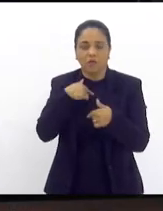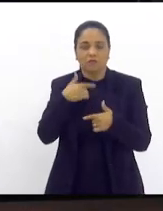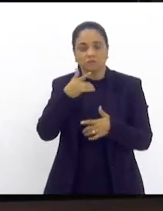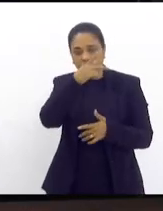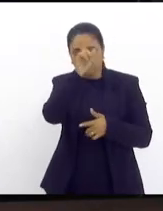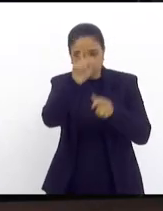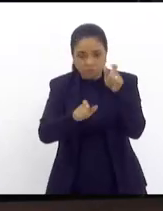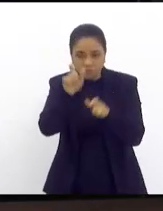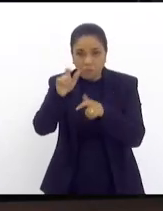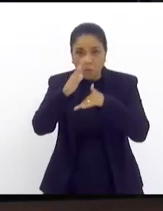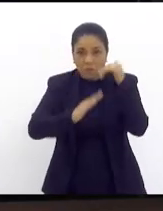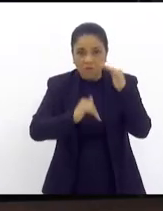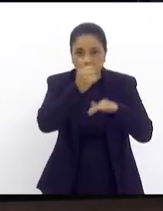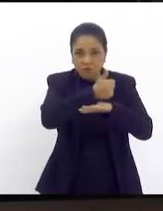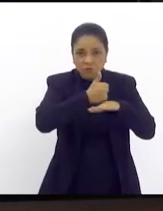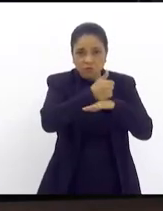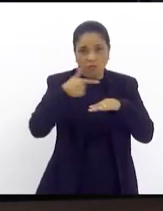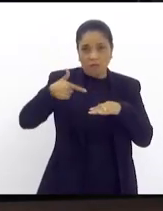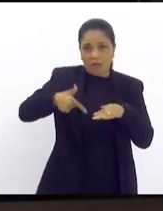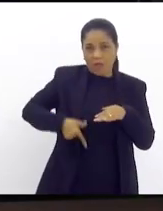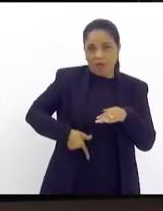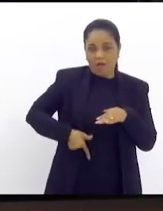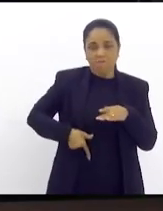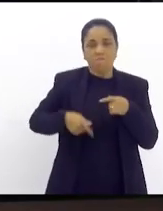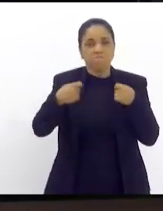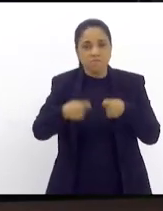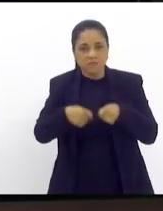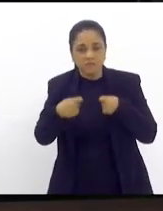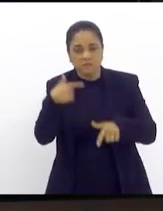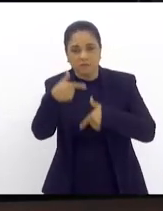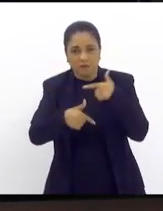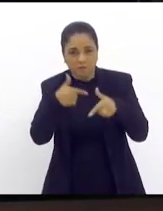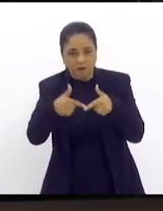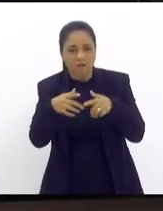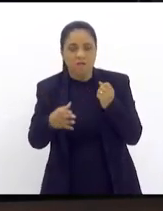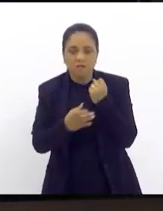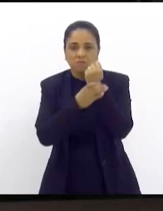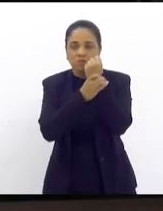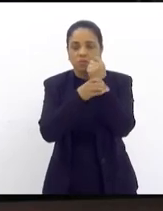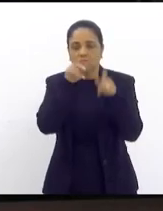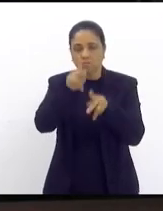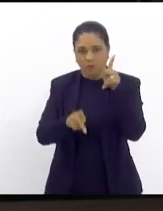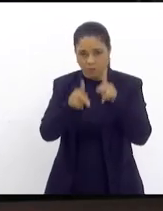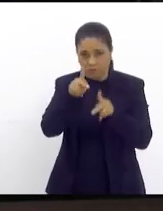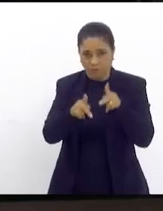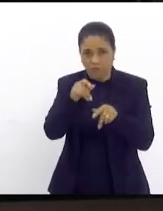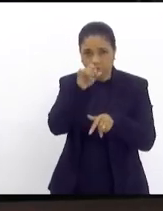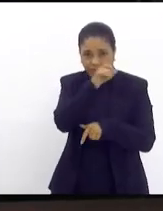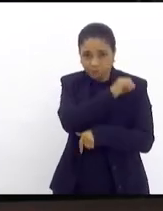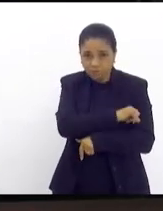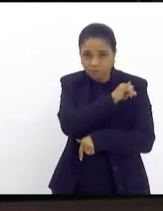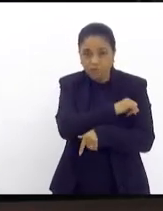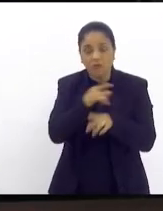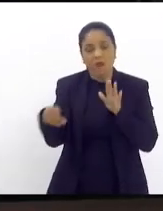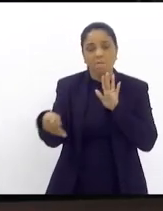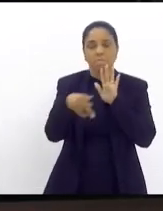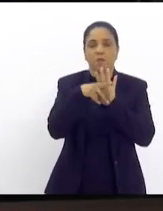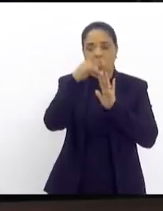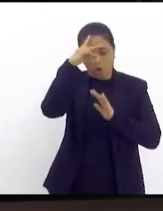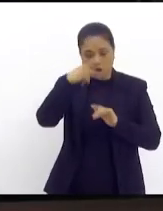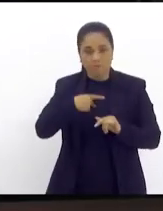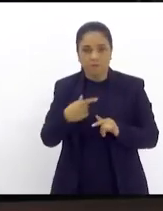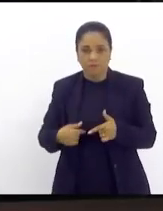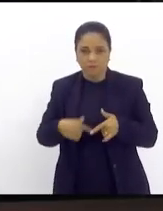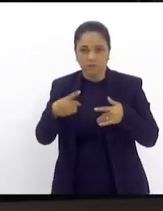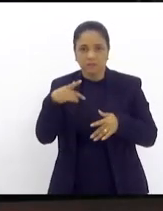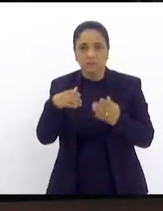que precisam sim assegurar a segurança da população do Rio de Janeiro mas também a sua própria segurança então fica aqui